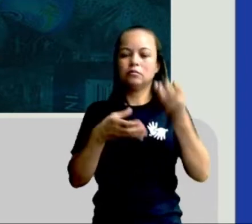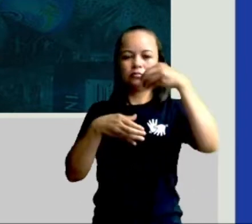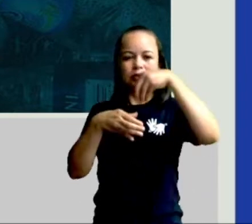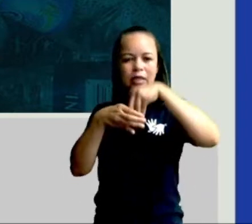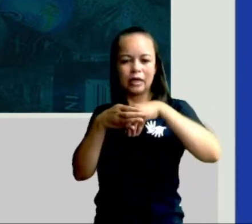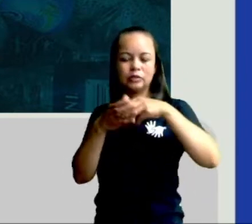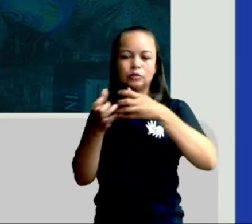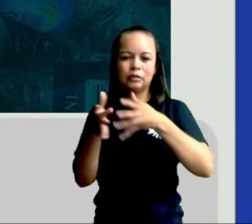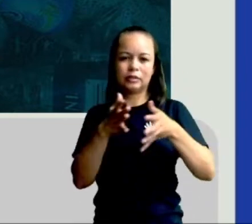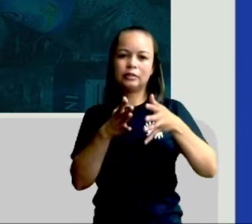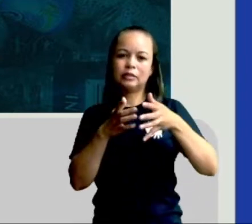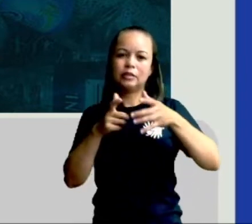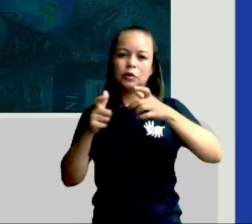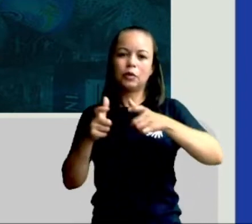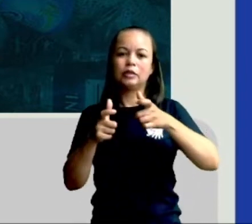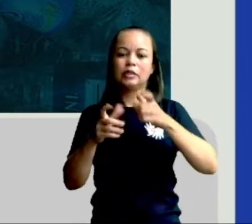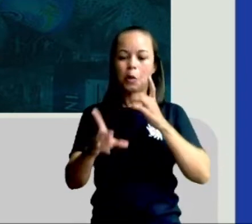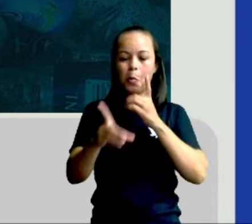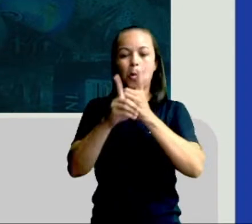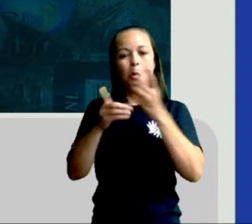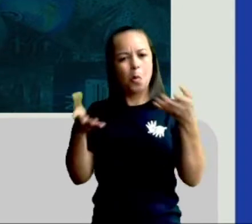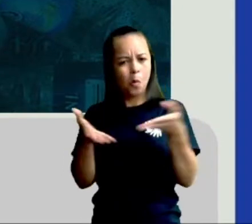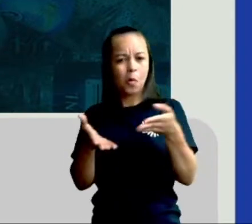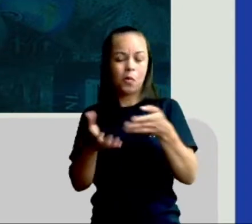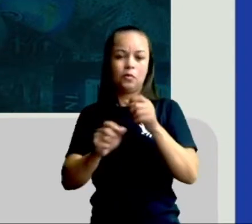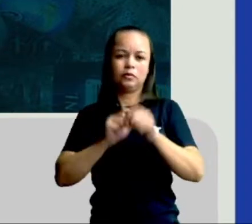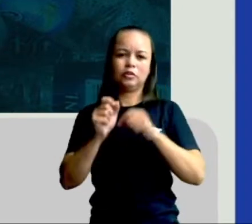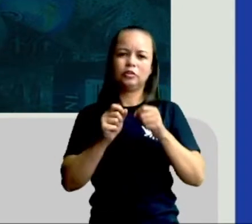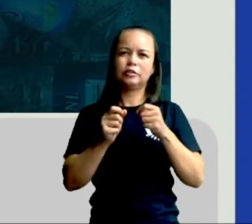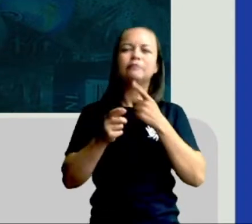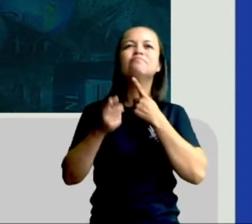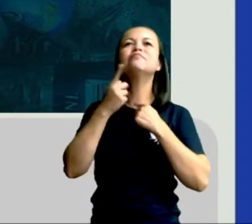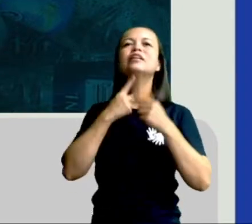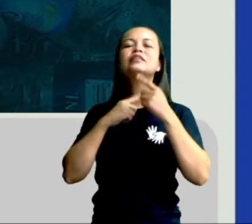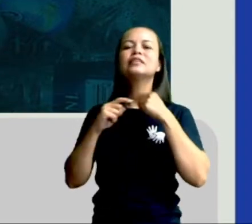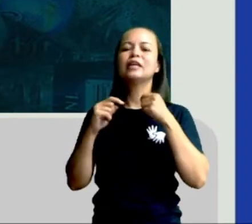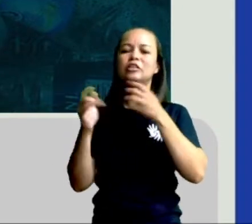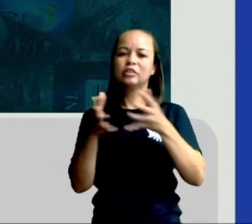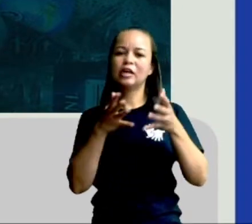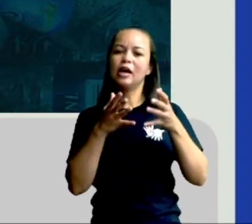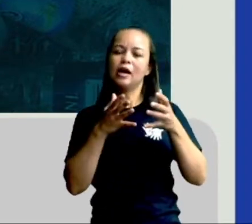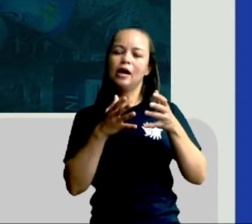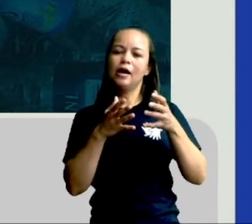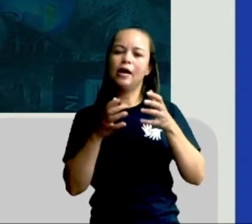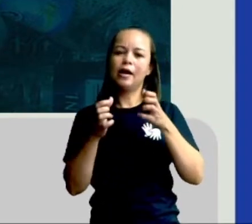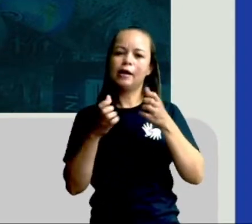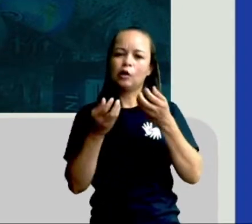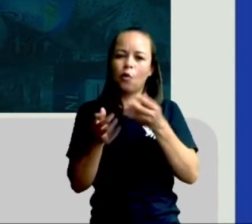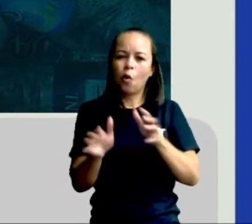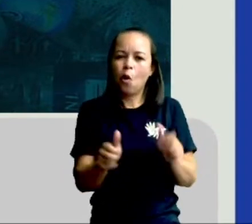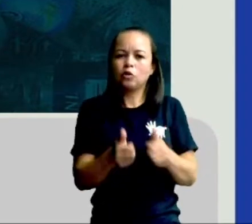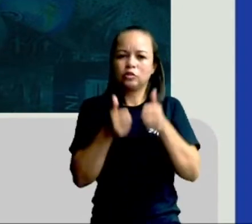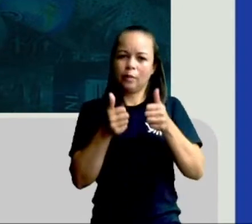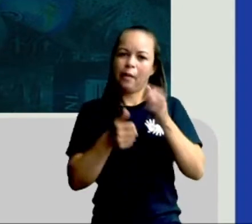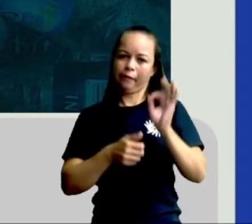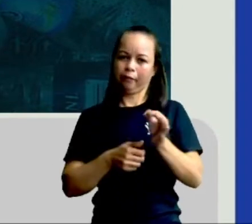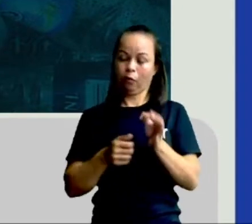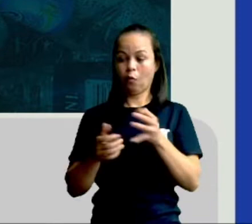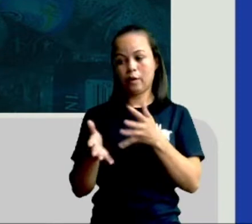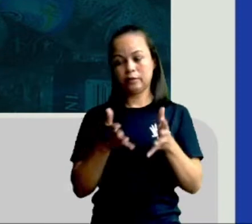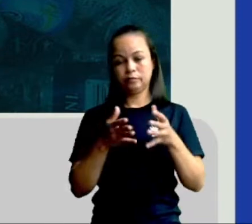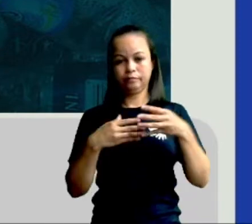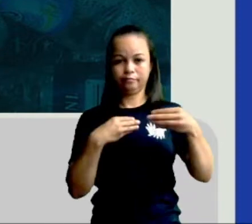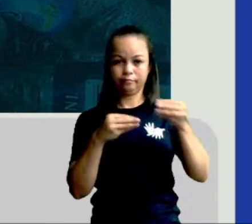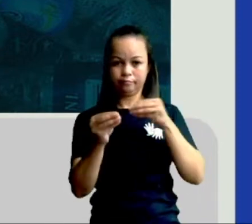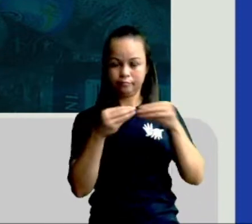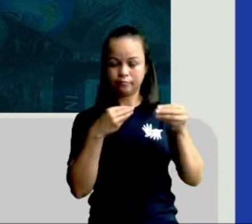ambiente que a gente se encontra hoje, desse ambiente que a gente deseja que seja mais ecologicamente correto? Então, a indagação diz o quê? Plástico, o